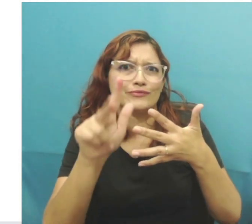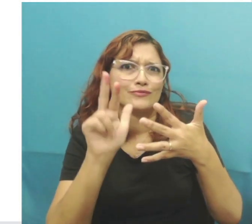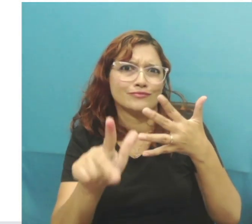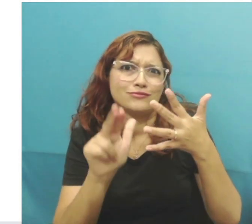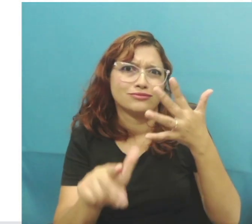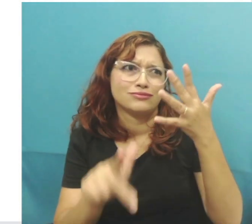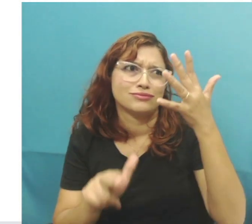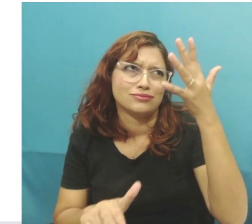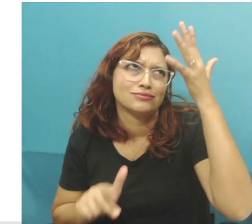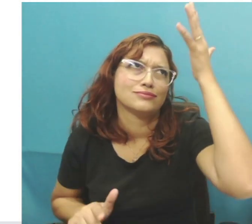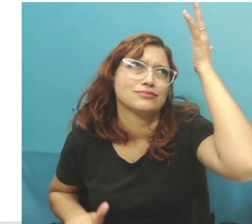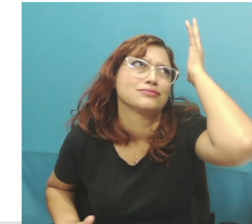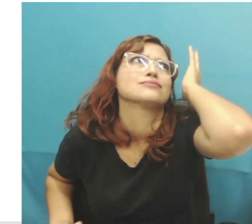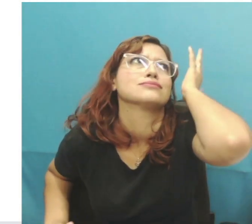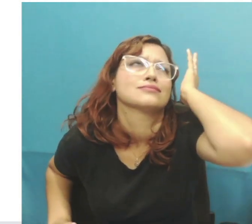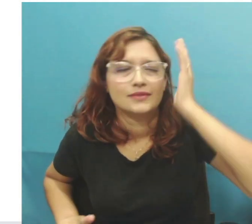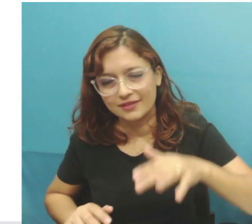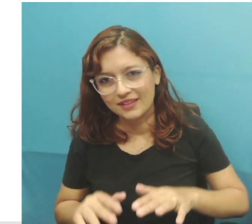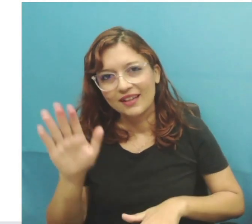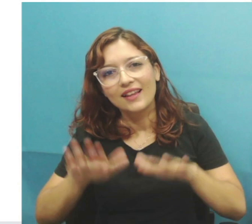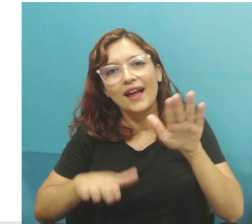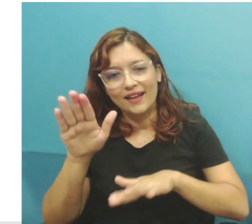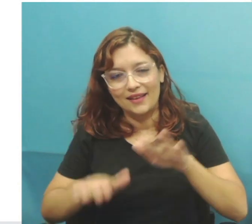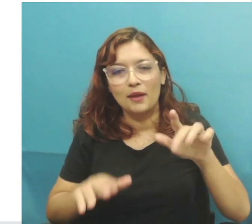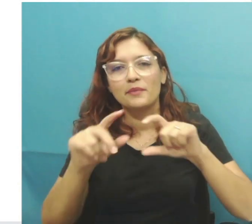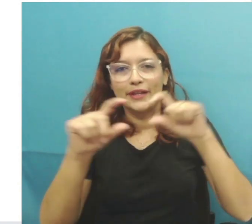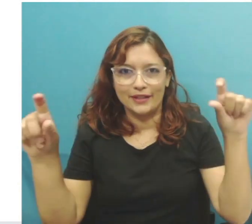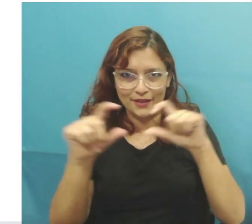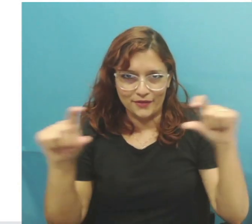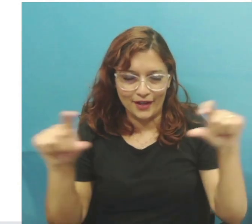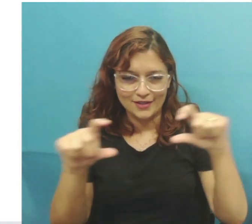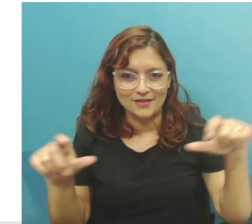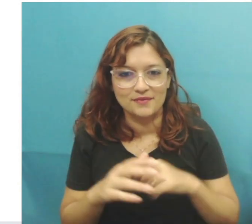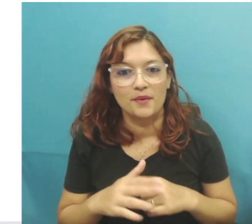O a, ele é usado de várias formas,